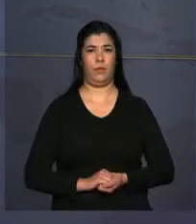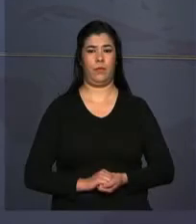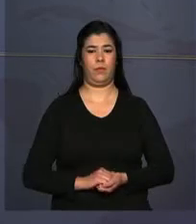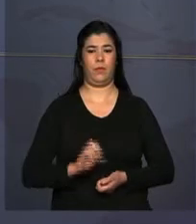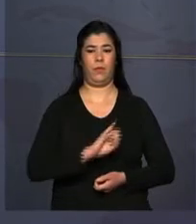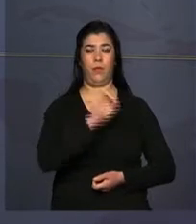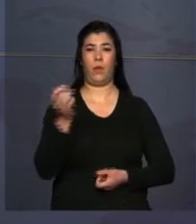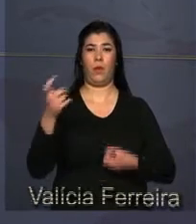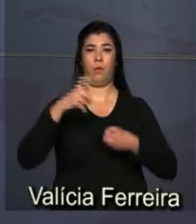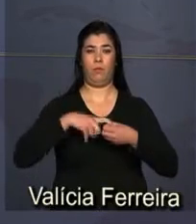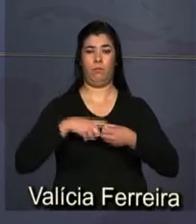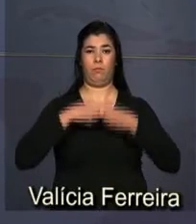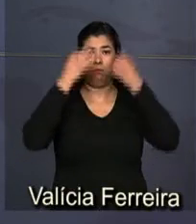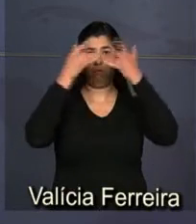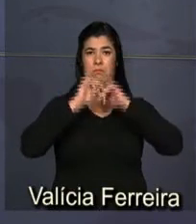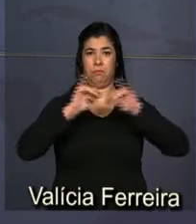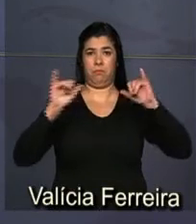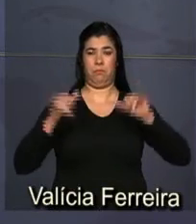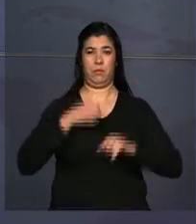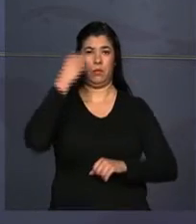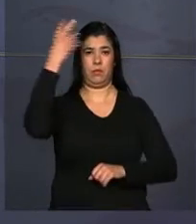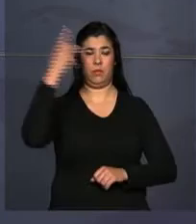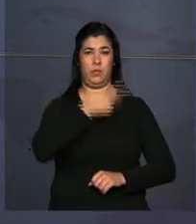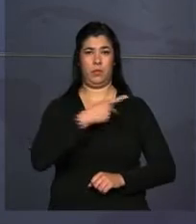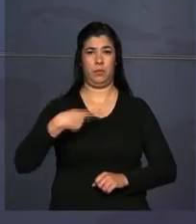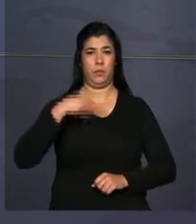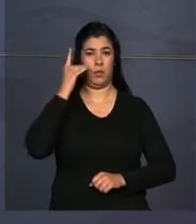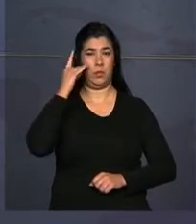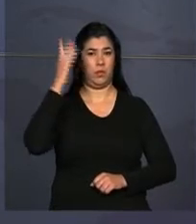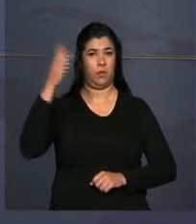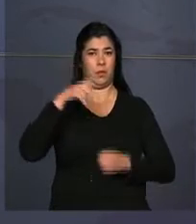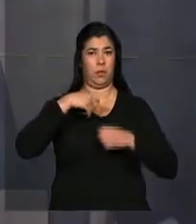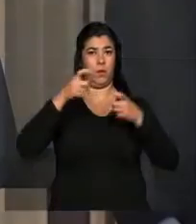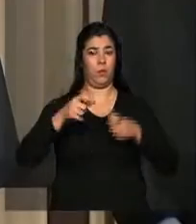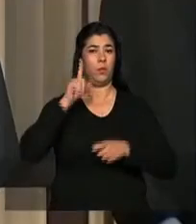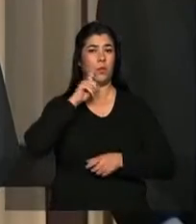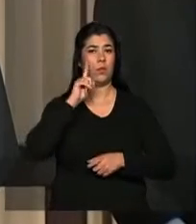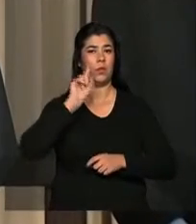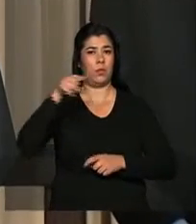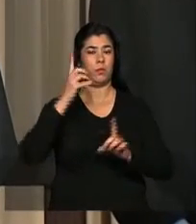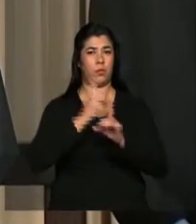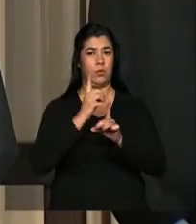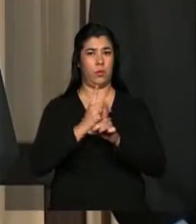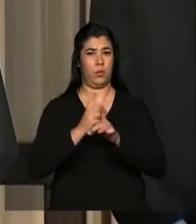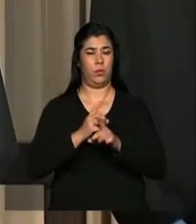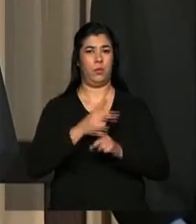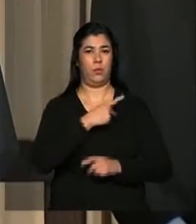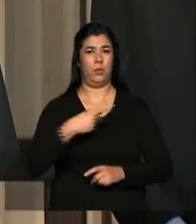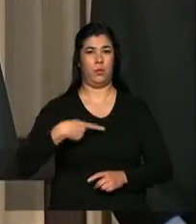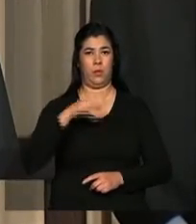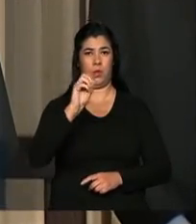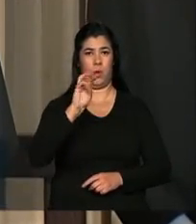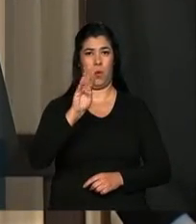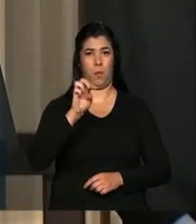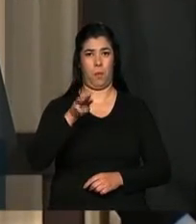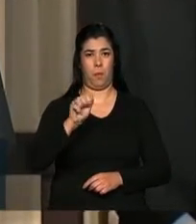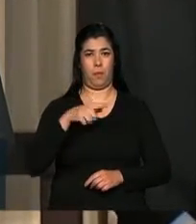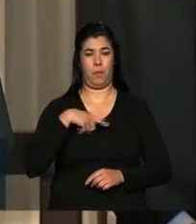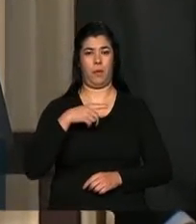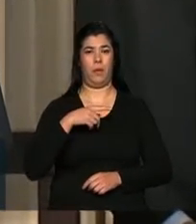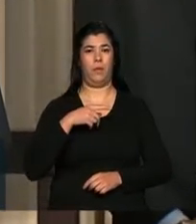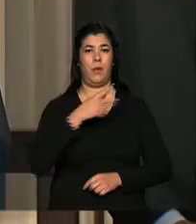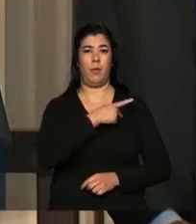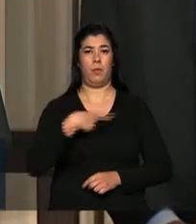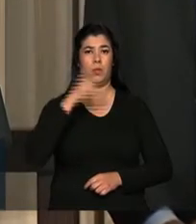Olá, voltamos a falar sobre a viagem da presidenta Dilma Rousseff aos Estados Unidos. Após o encontro com o presidente americano Barack Obama, ela participa